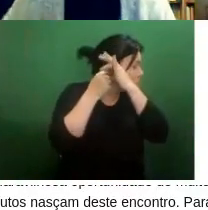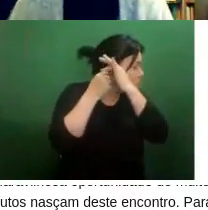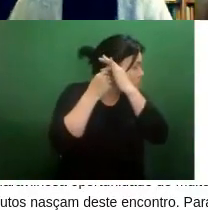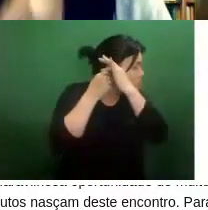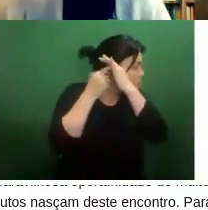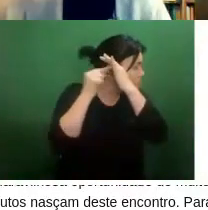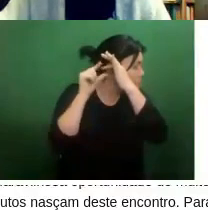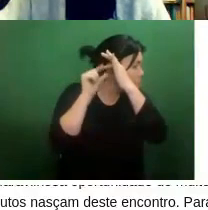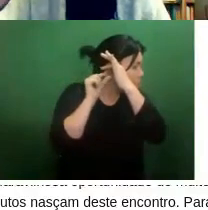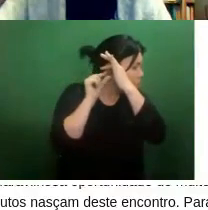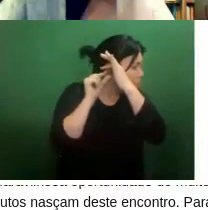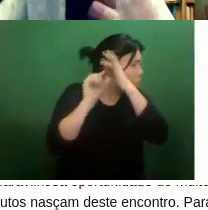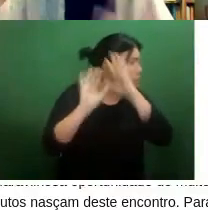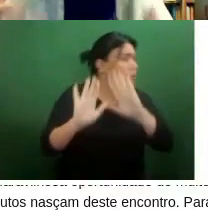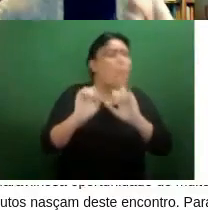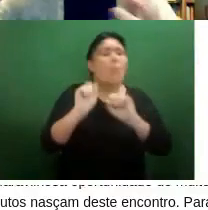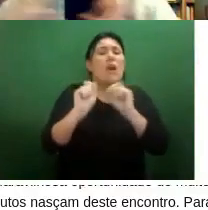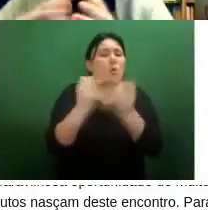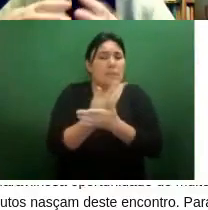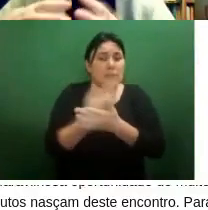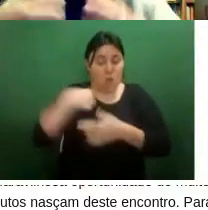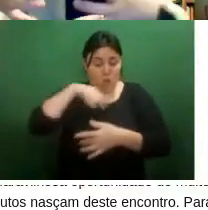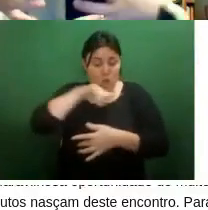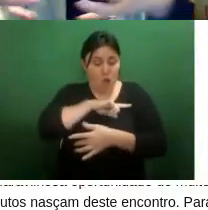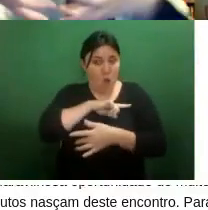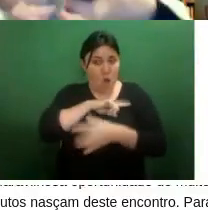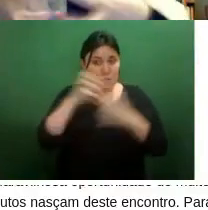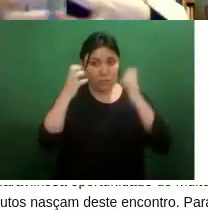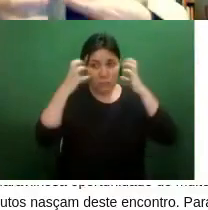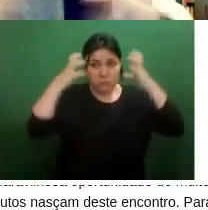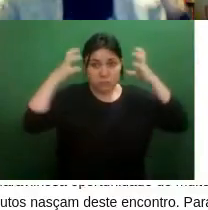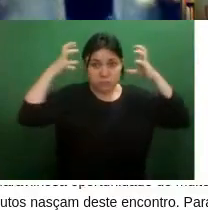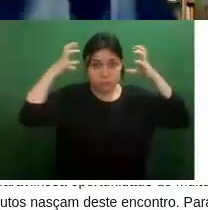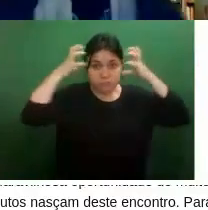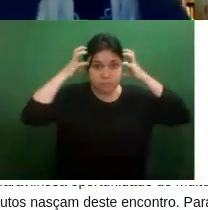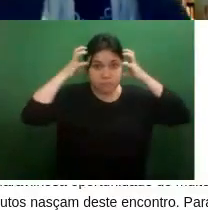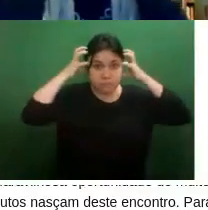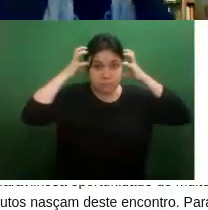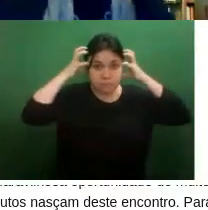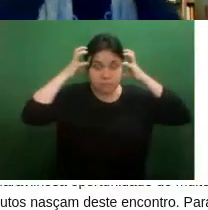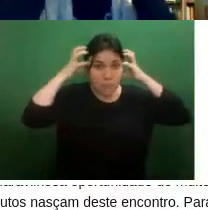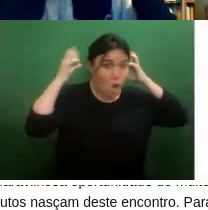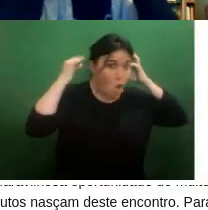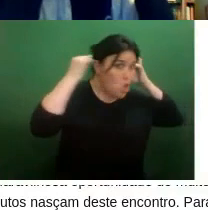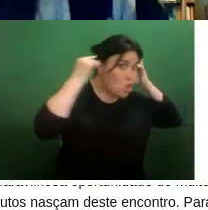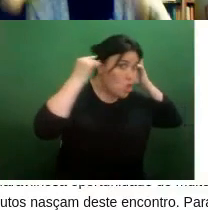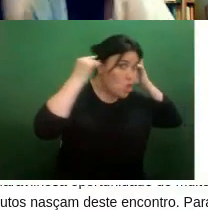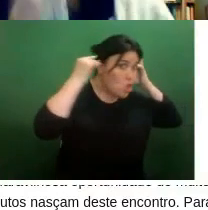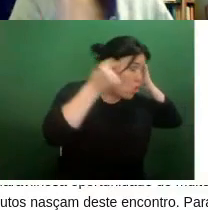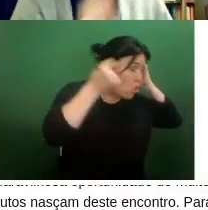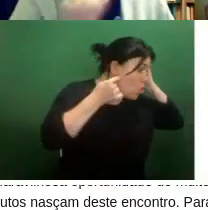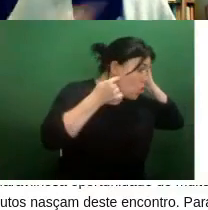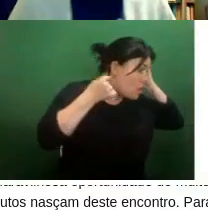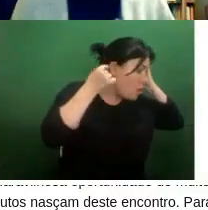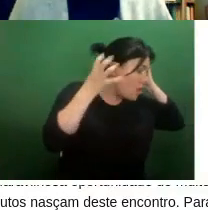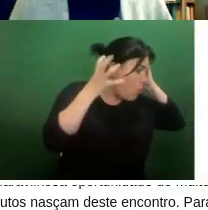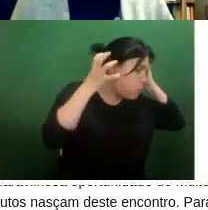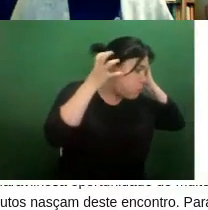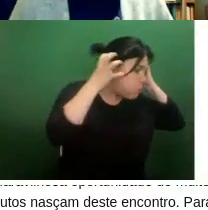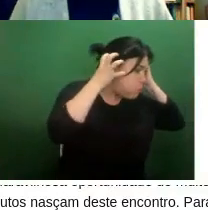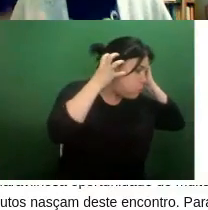gente levou os nossos fones mais parrudos, que cobre toda a orelha. Então, nós